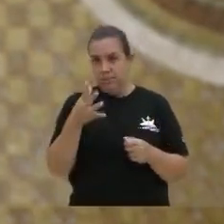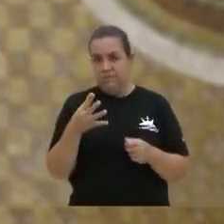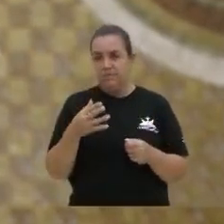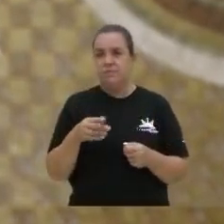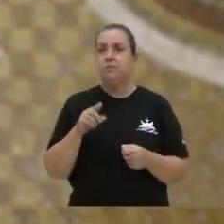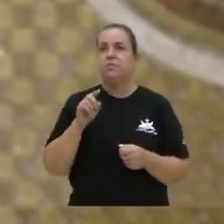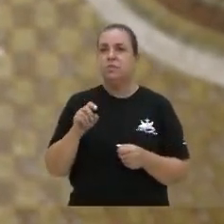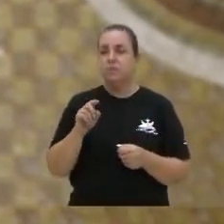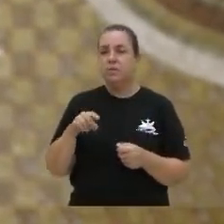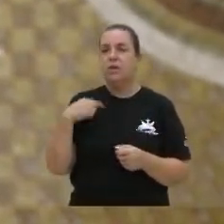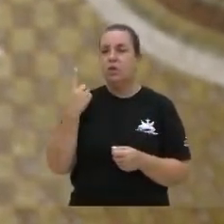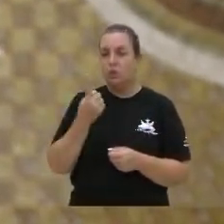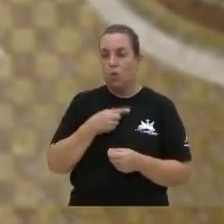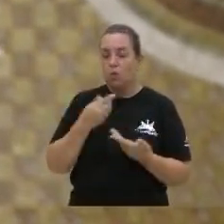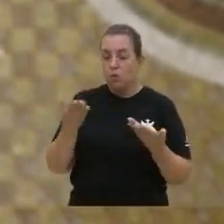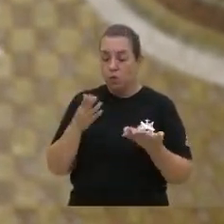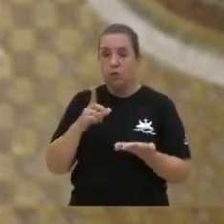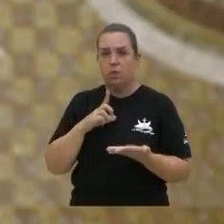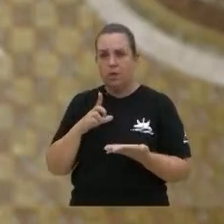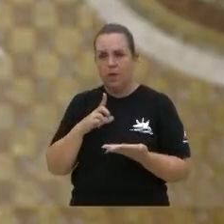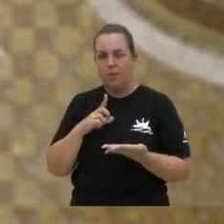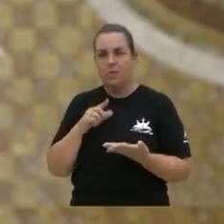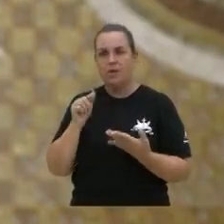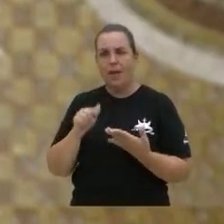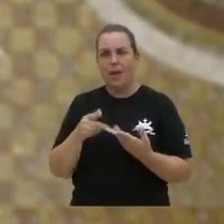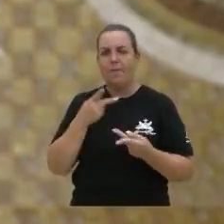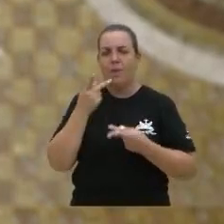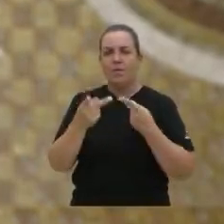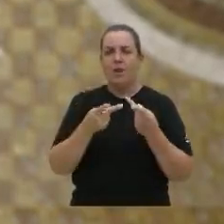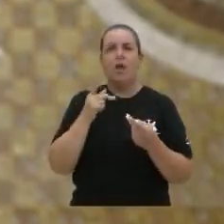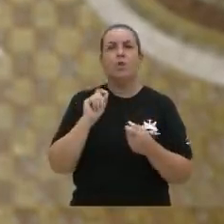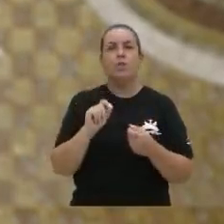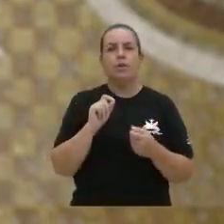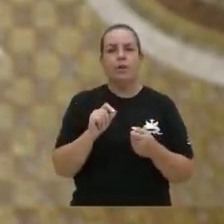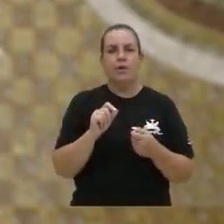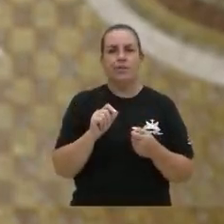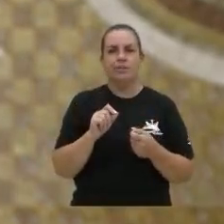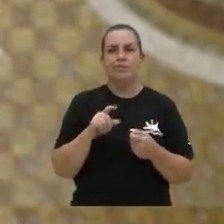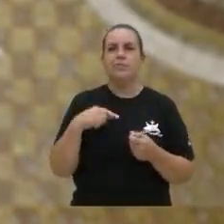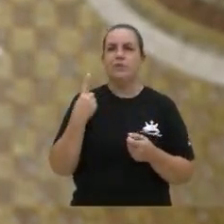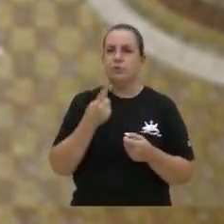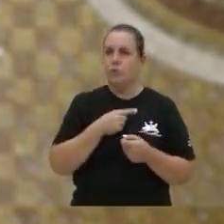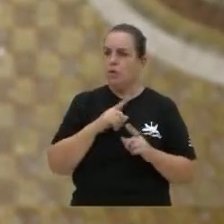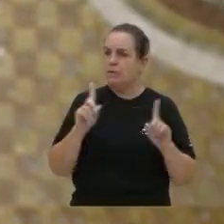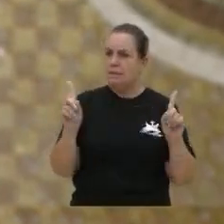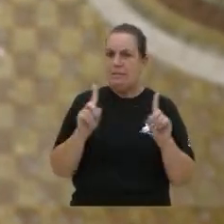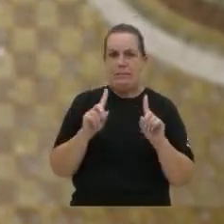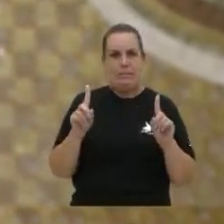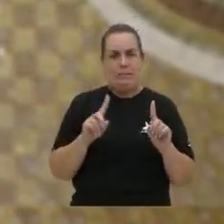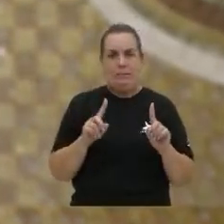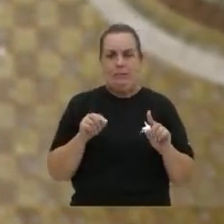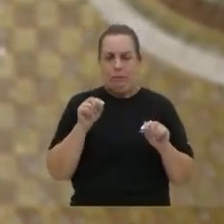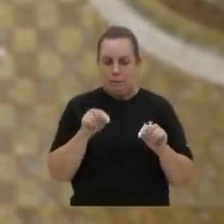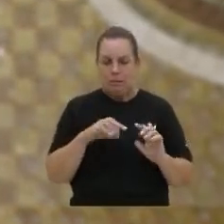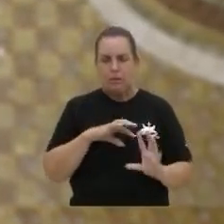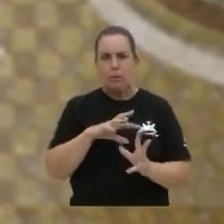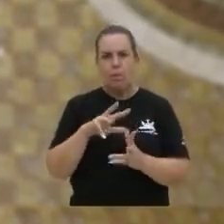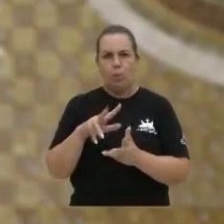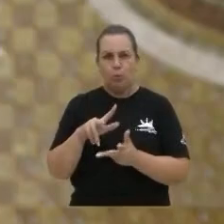que celebramos hoje é para dizer que nós não estamos por acaso neste